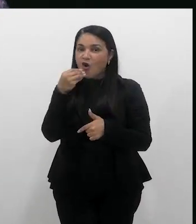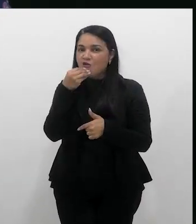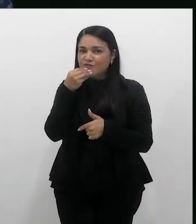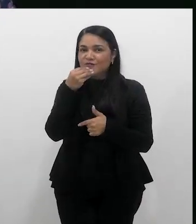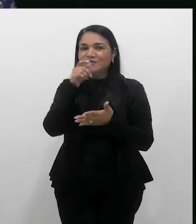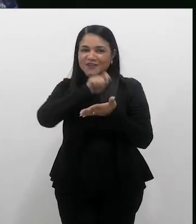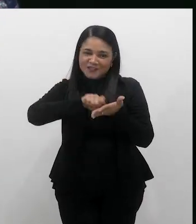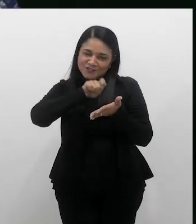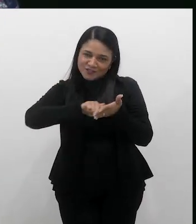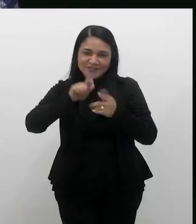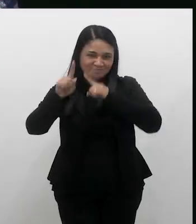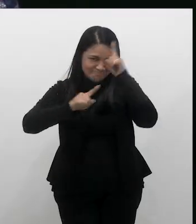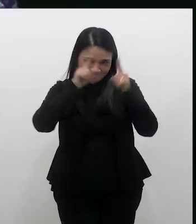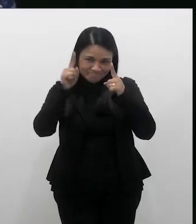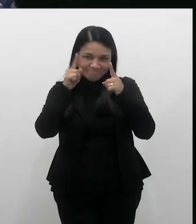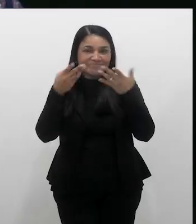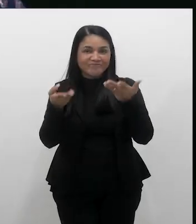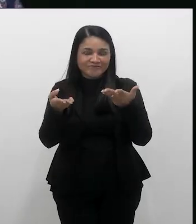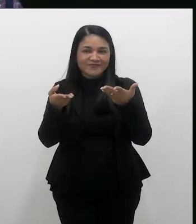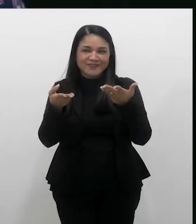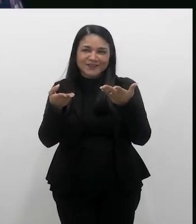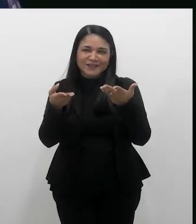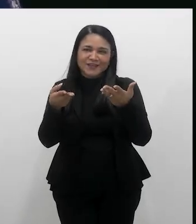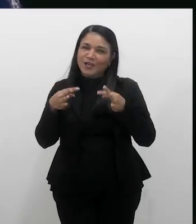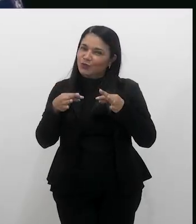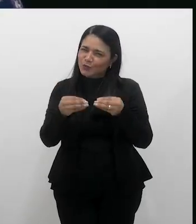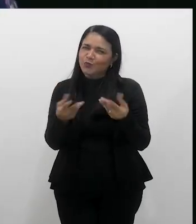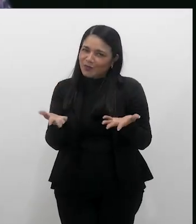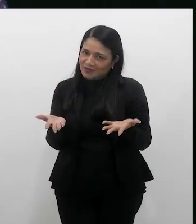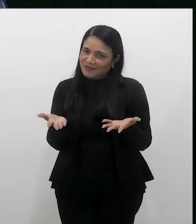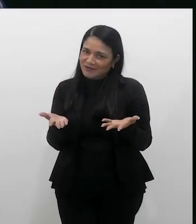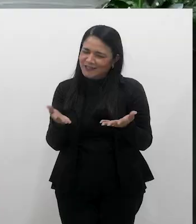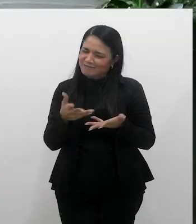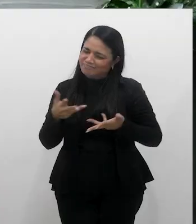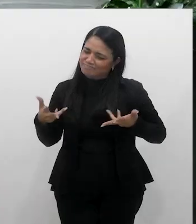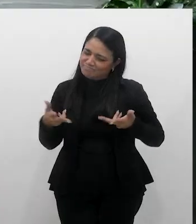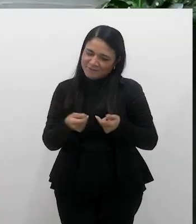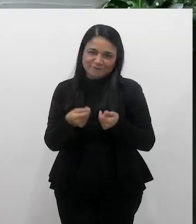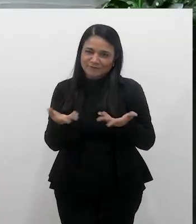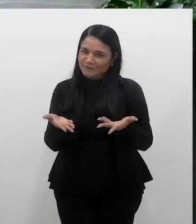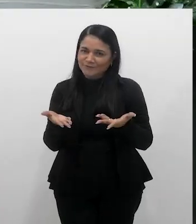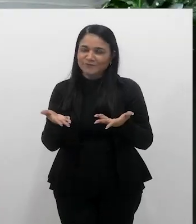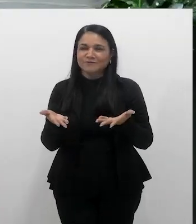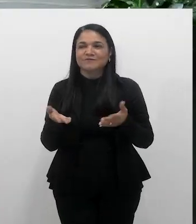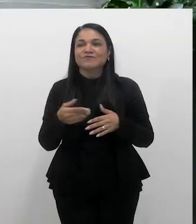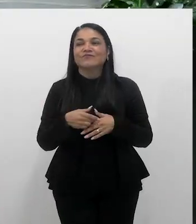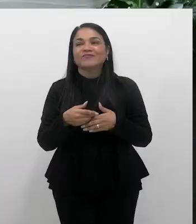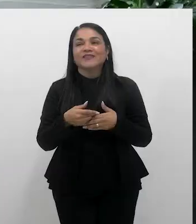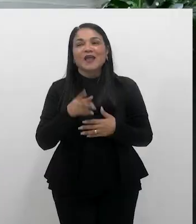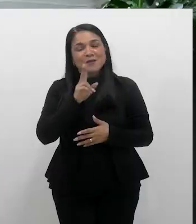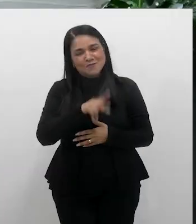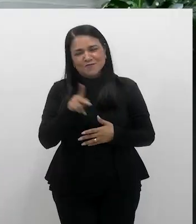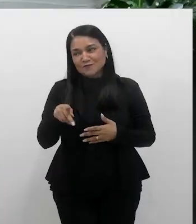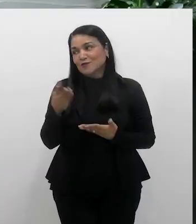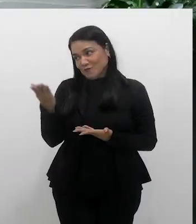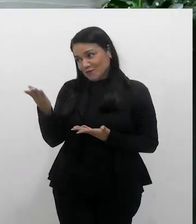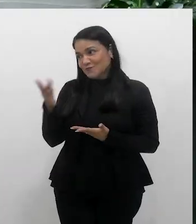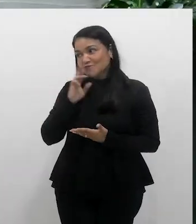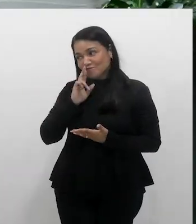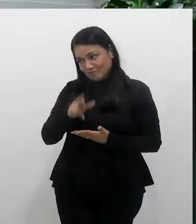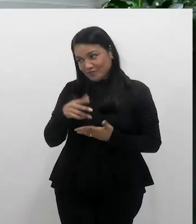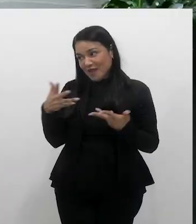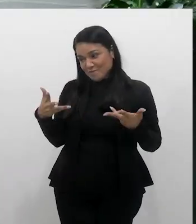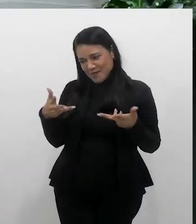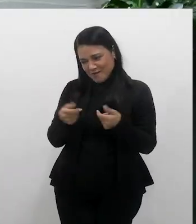dela, obviamente, é sobre escrita criativa, que eu acho que gente, é tudo, né? É genial. É genial. Aí, a professora acabou de